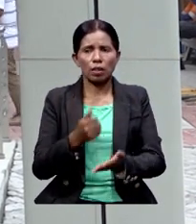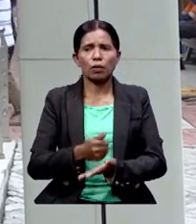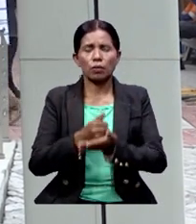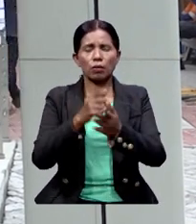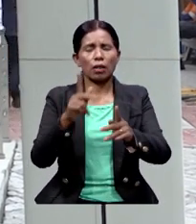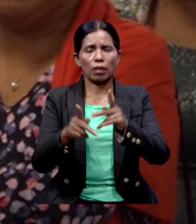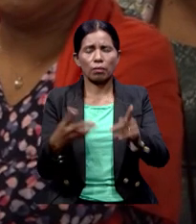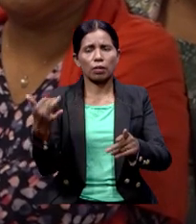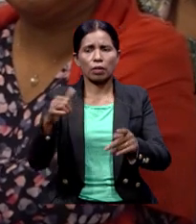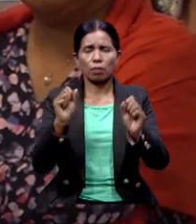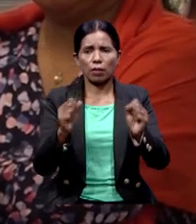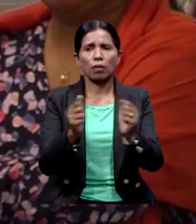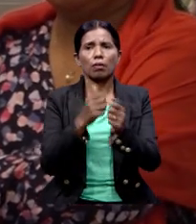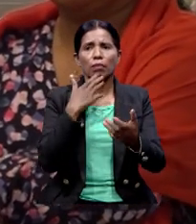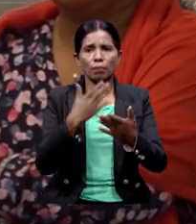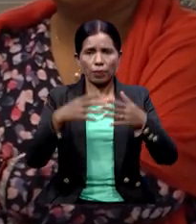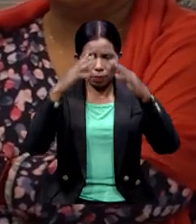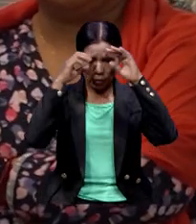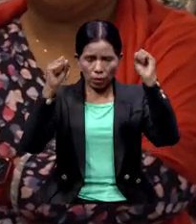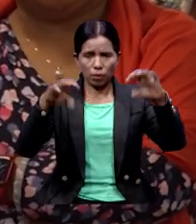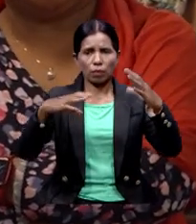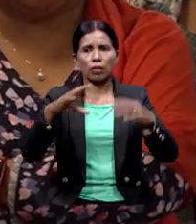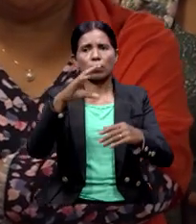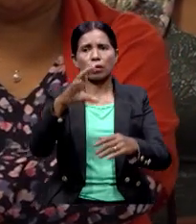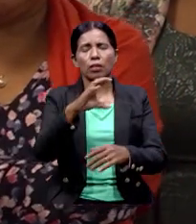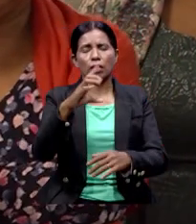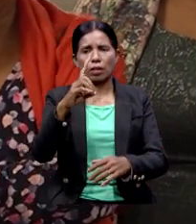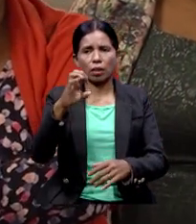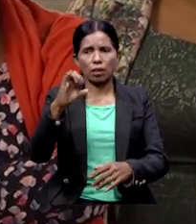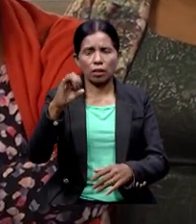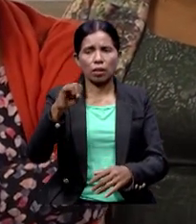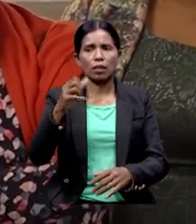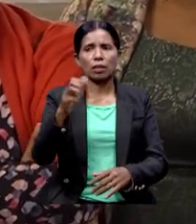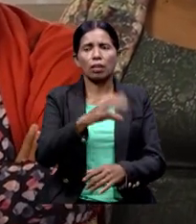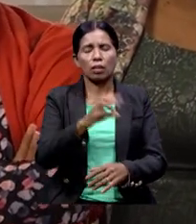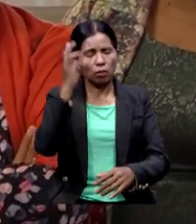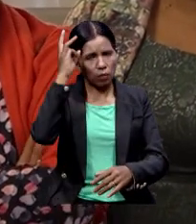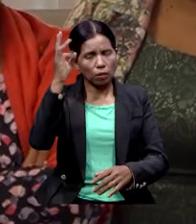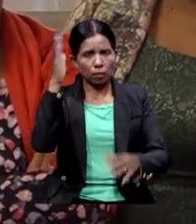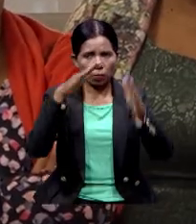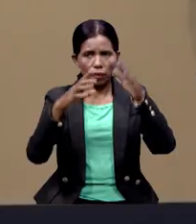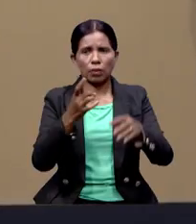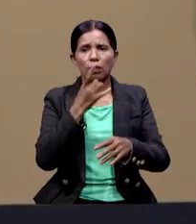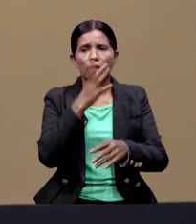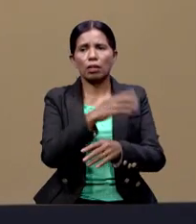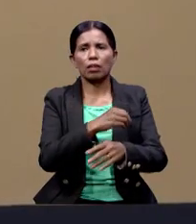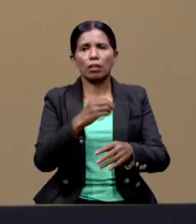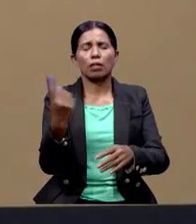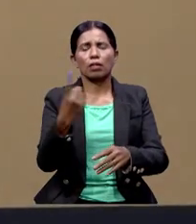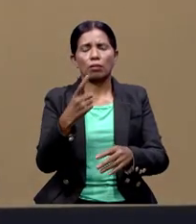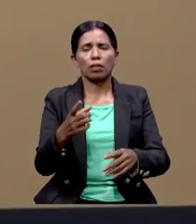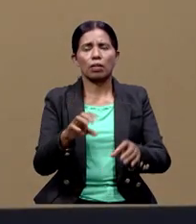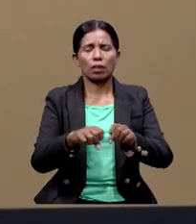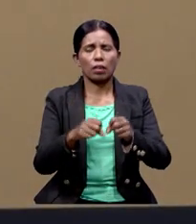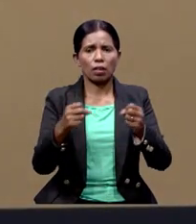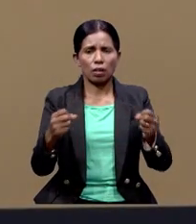cliente né, pela lá o dia. Nunemos, presidente e comissão C, Sedelizia dos Santos, preocupa o problema internet no eletricidade neve sempre falha,